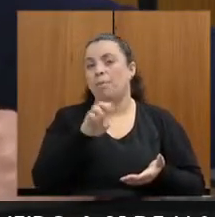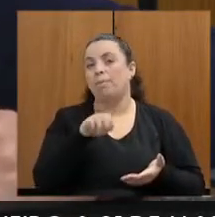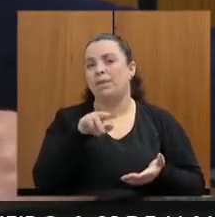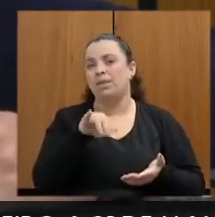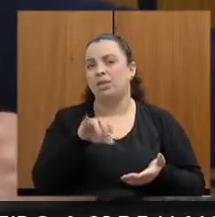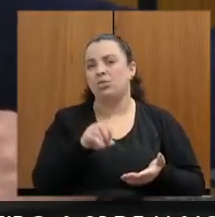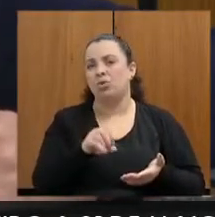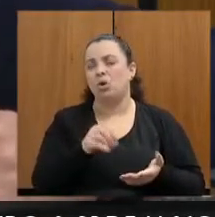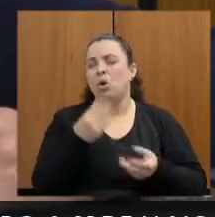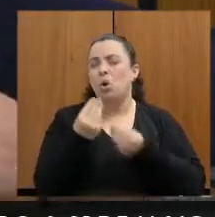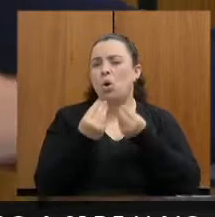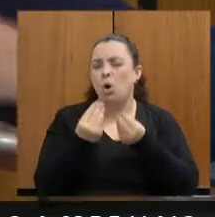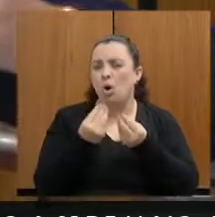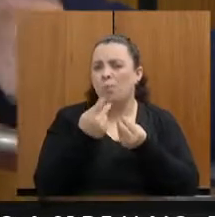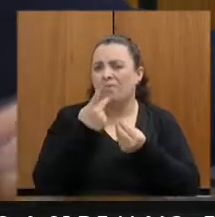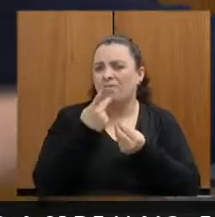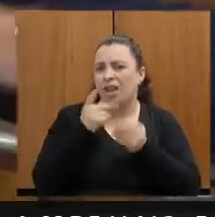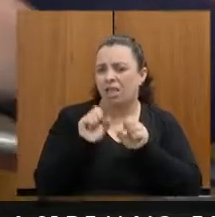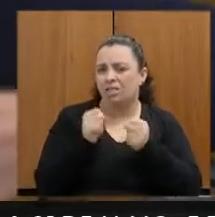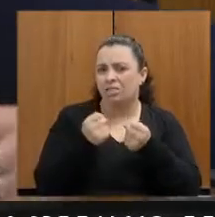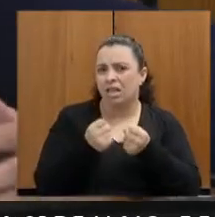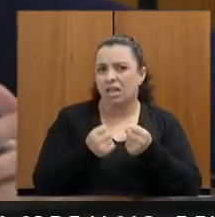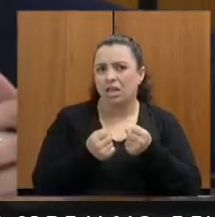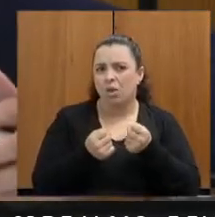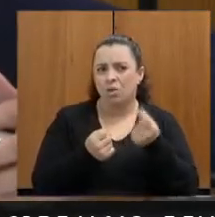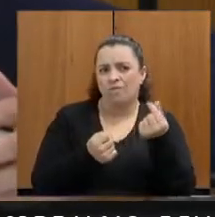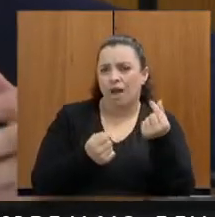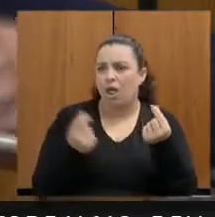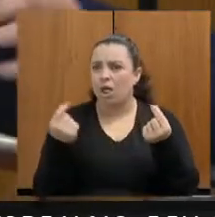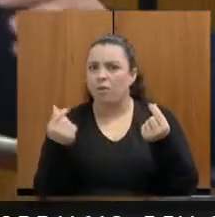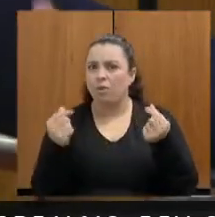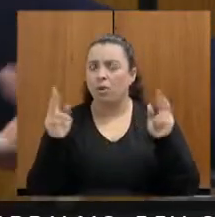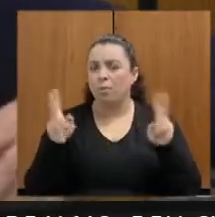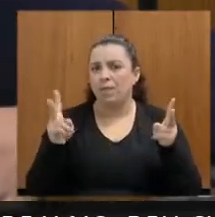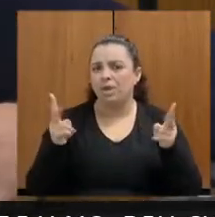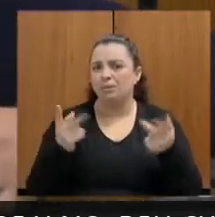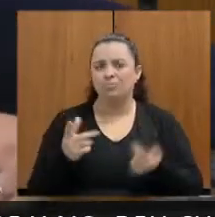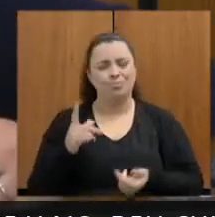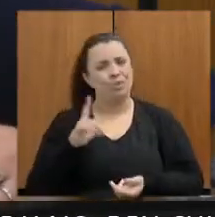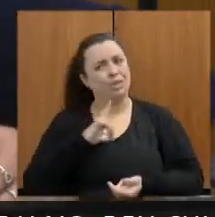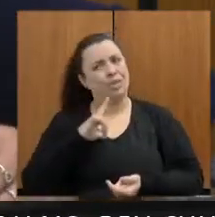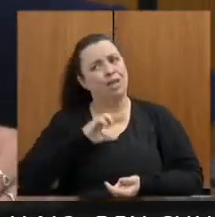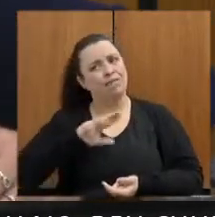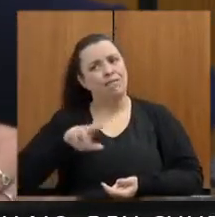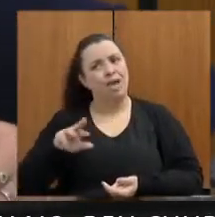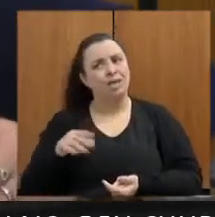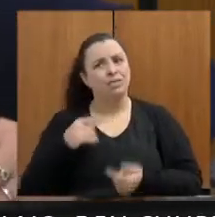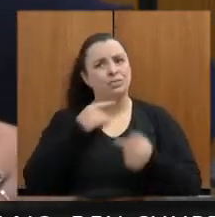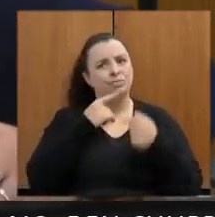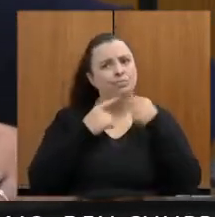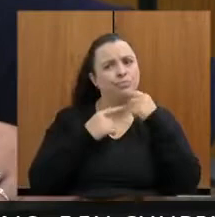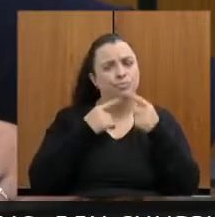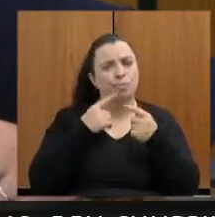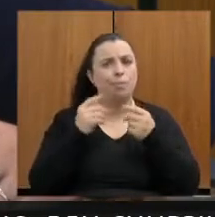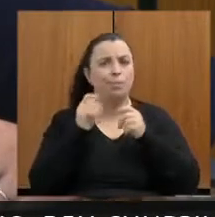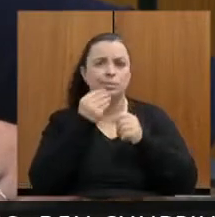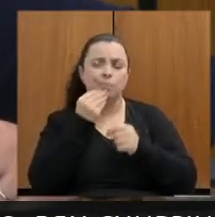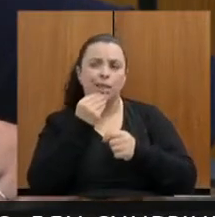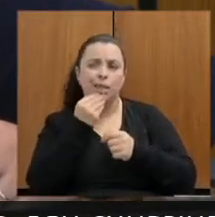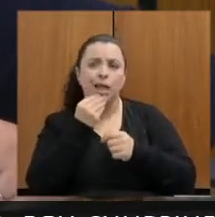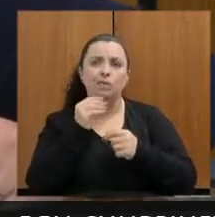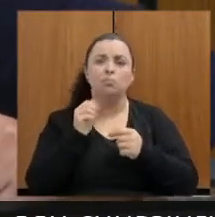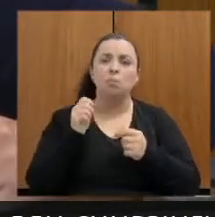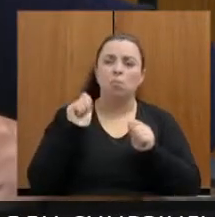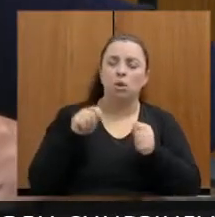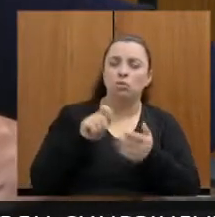você tá dizendo mesmo valor porque a nossa série de hipóteses previstas que estão sendo acrescentadas serviços que podem